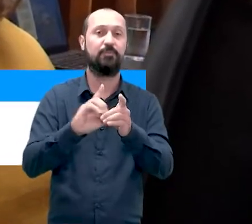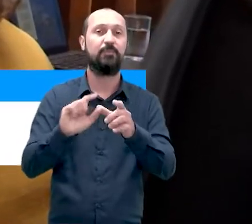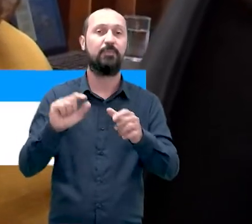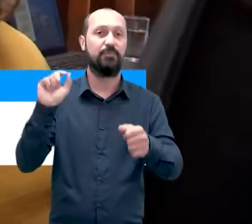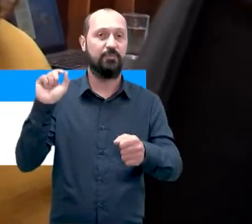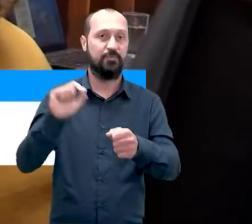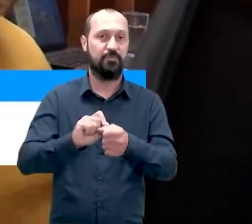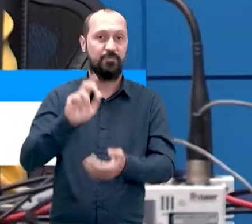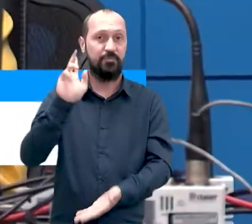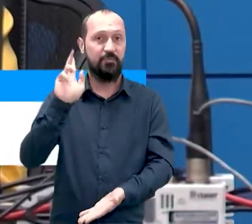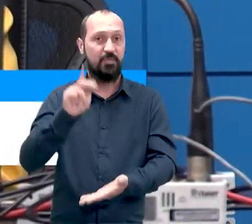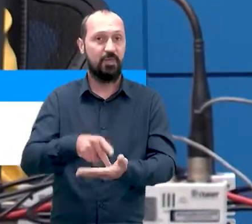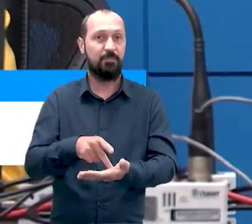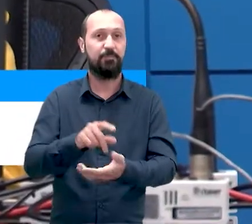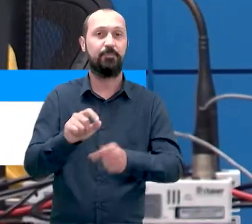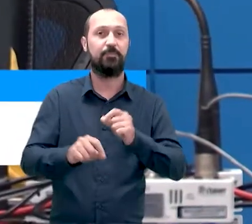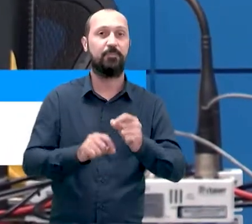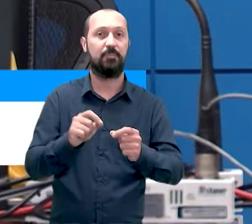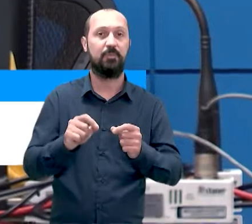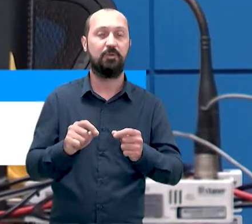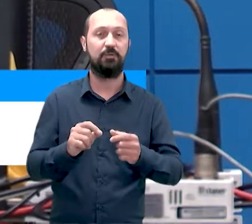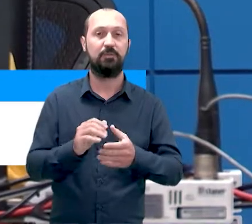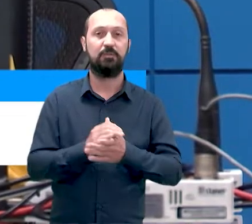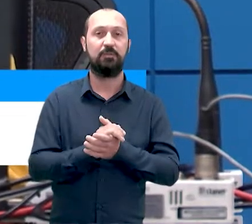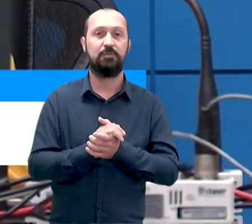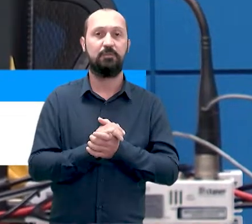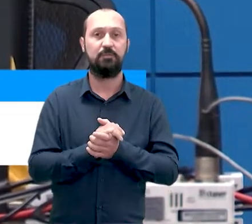o espaço democrático para o